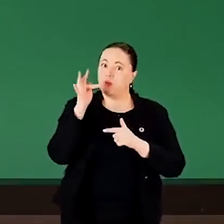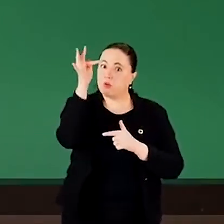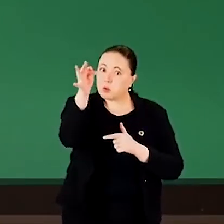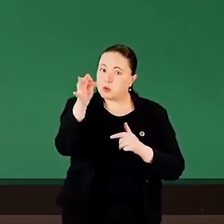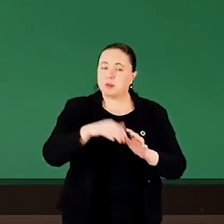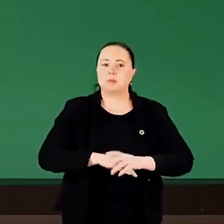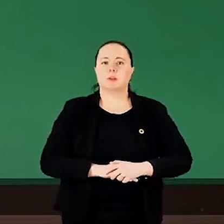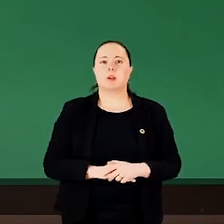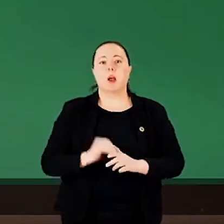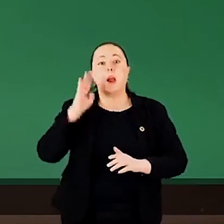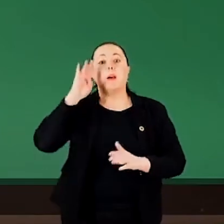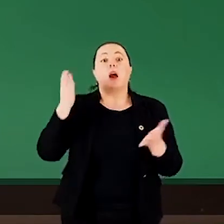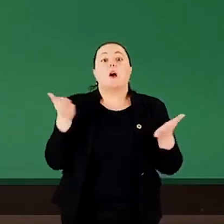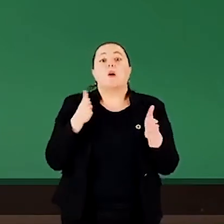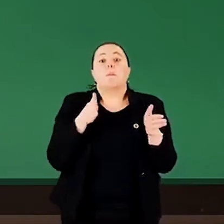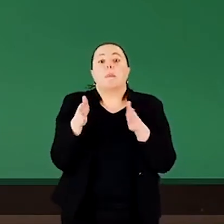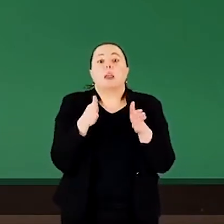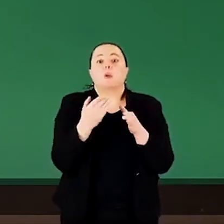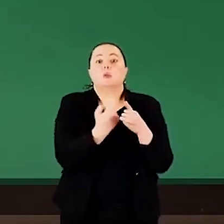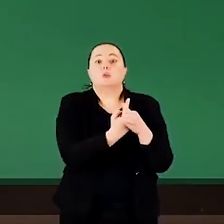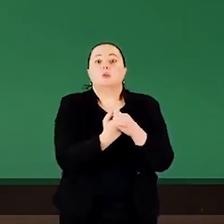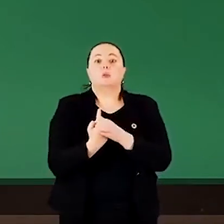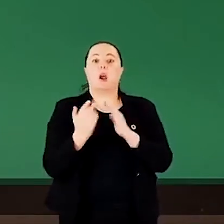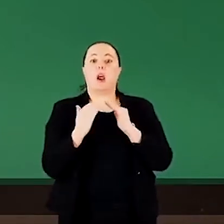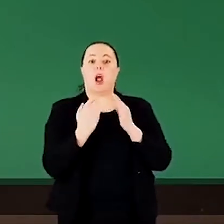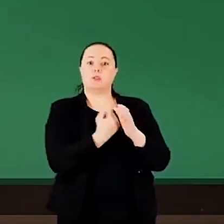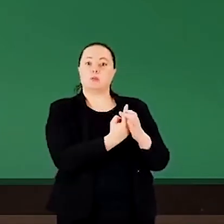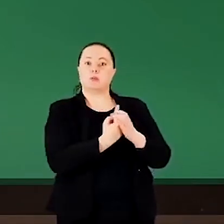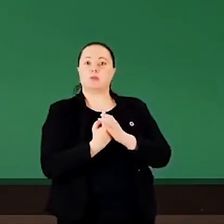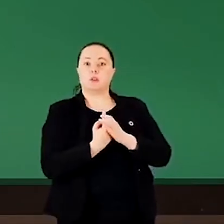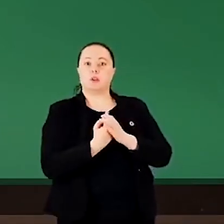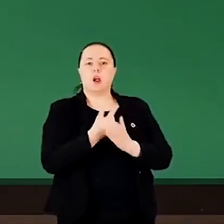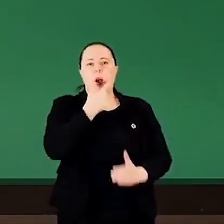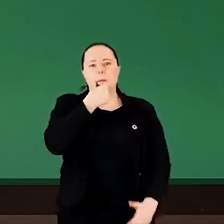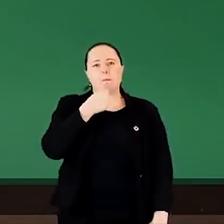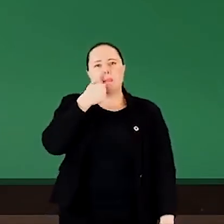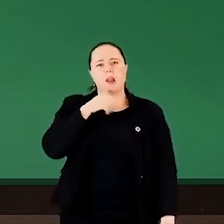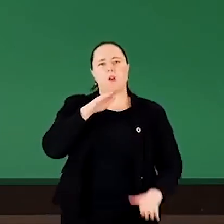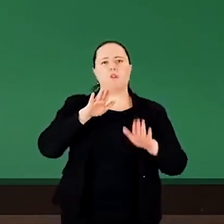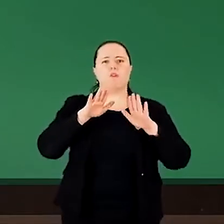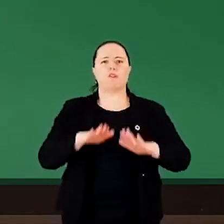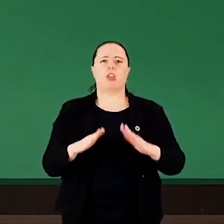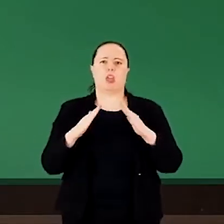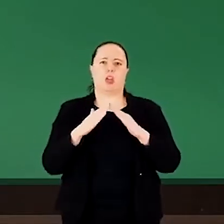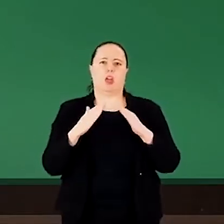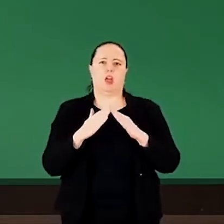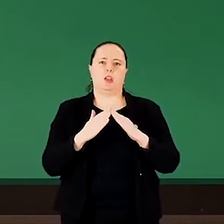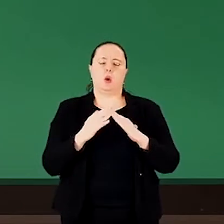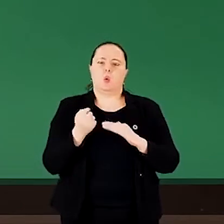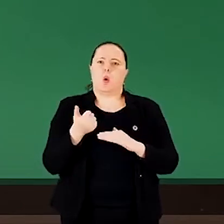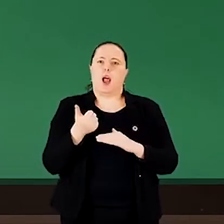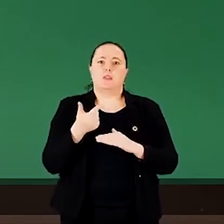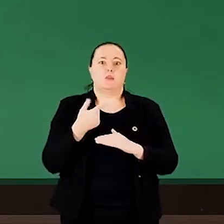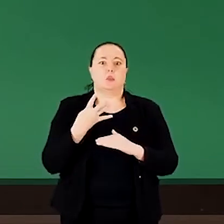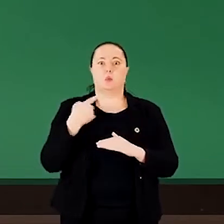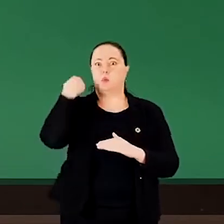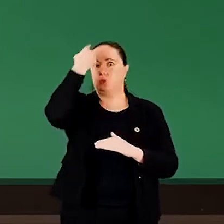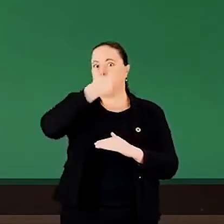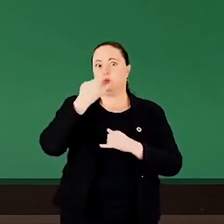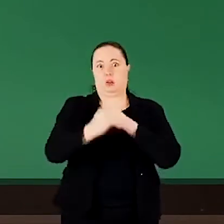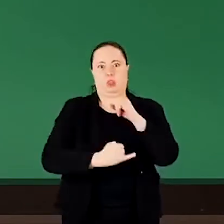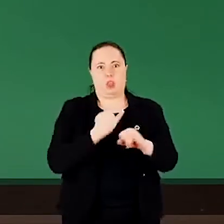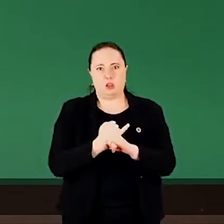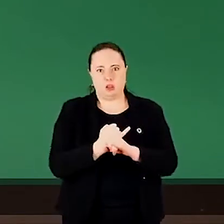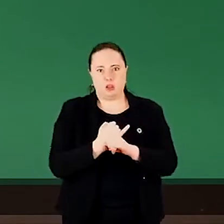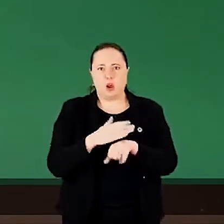tarde. Especialmente agora, em período de quarentena, em que nossos meninos e meninas ficam quase que o dia inteiro na